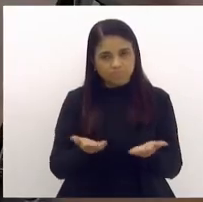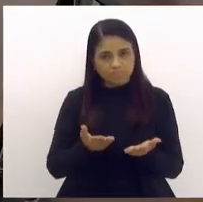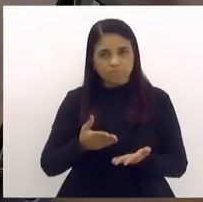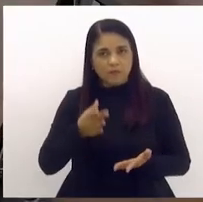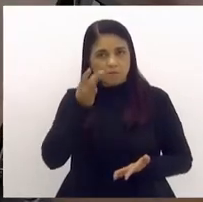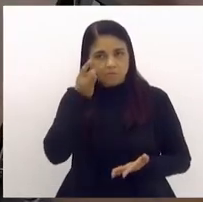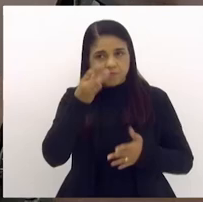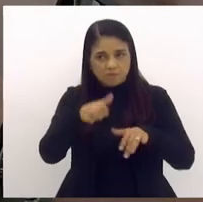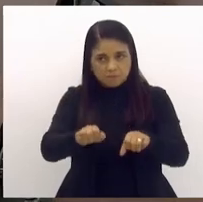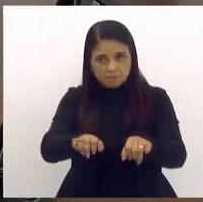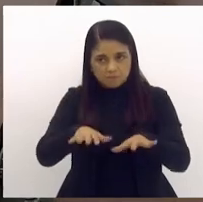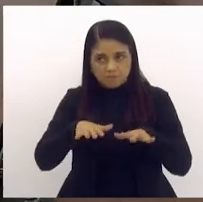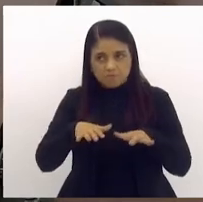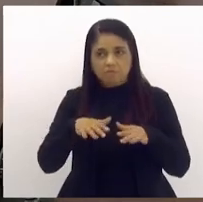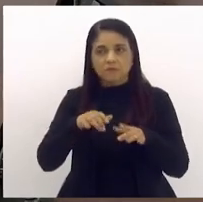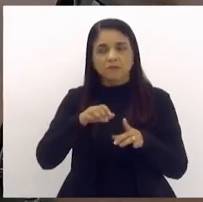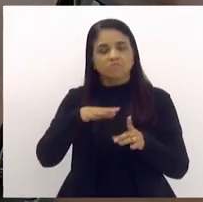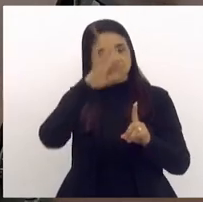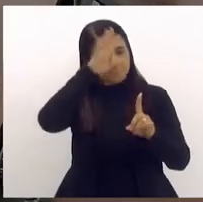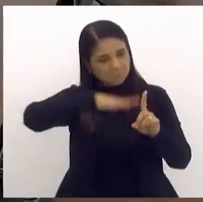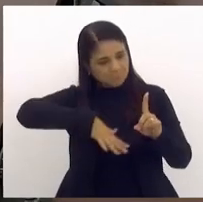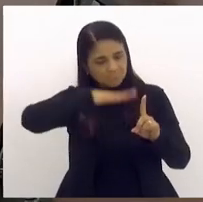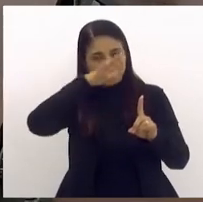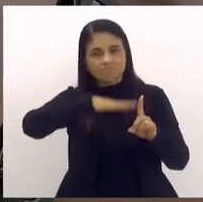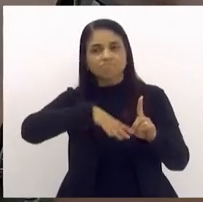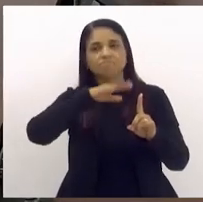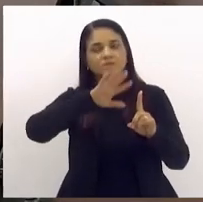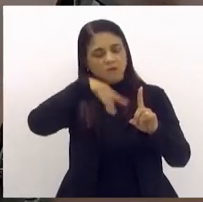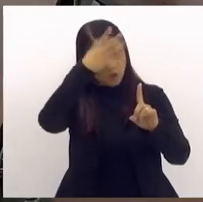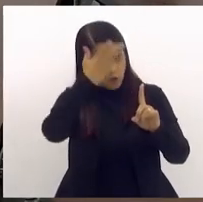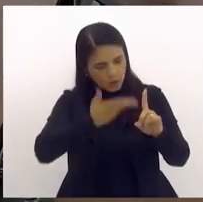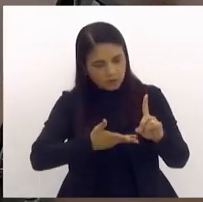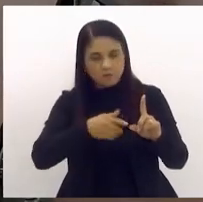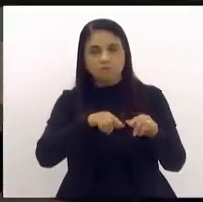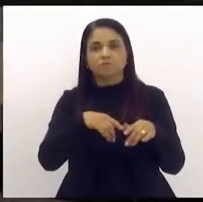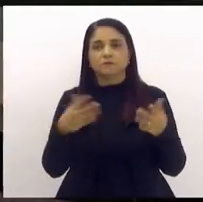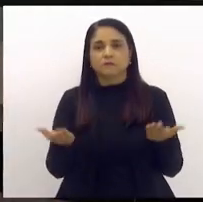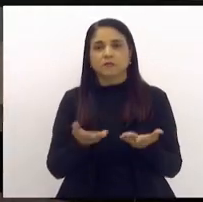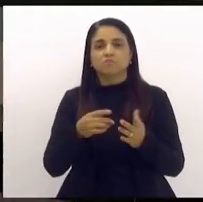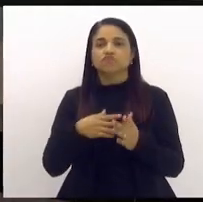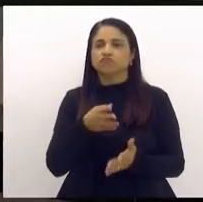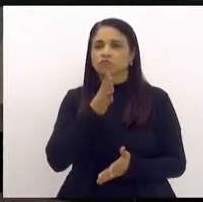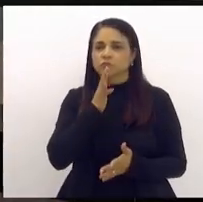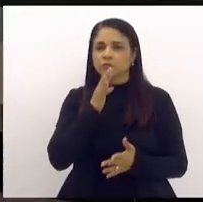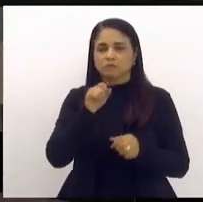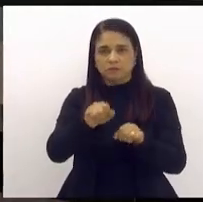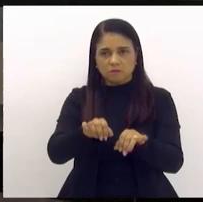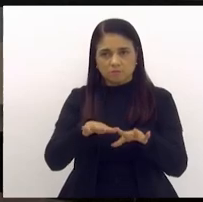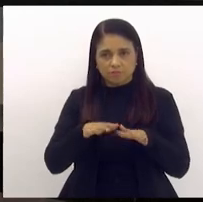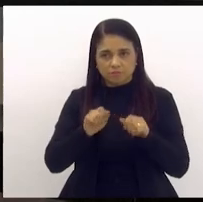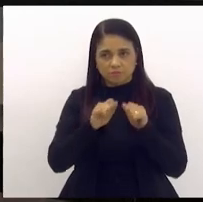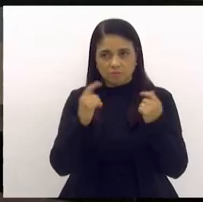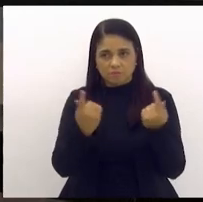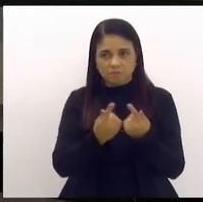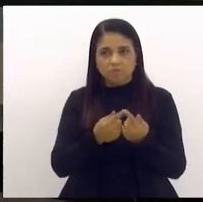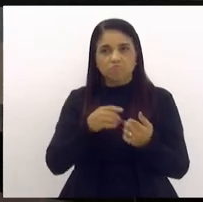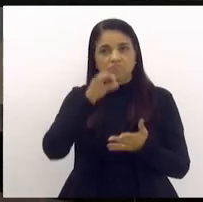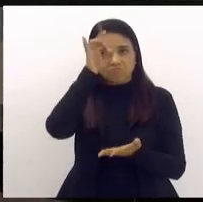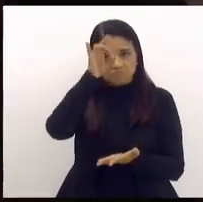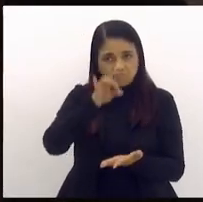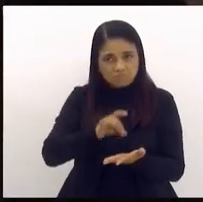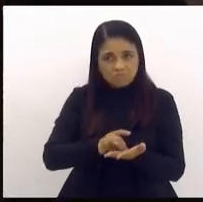faço uma menção honrosa de reconhecimento dessa casa. E Tenho a mais absoluta convicção que nesse